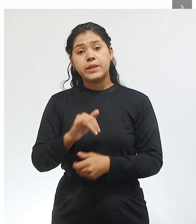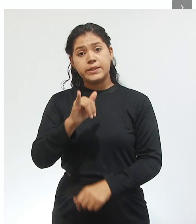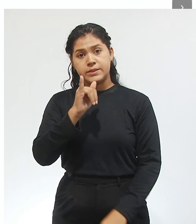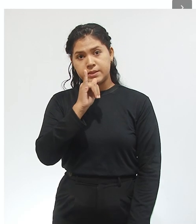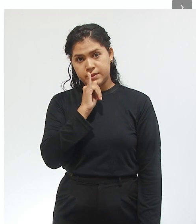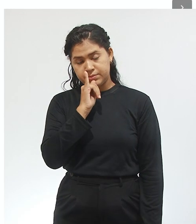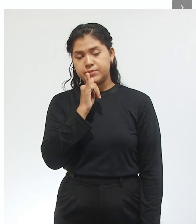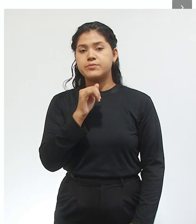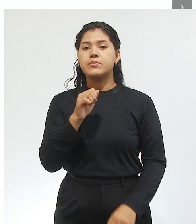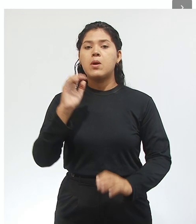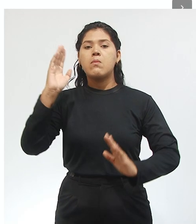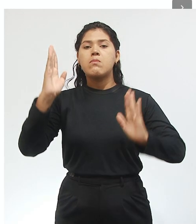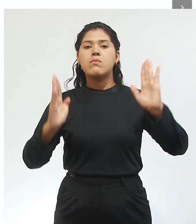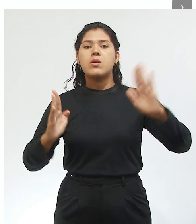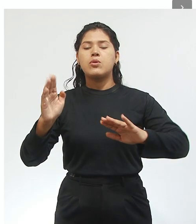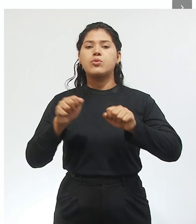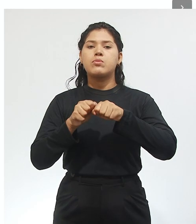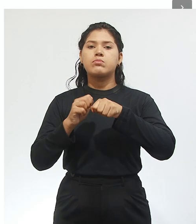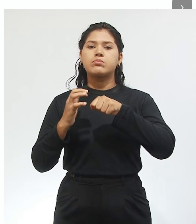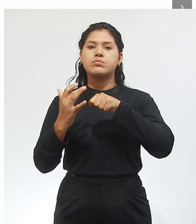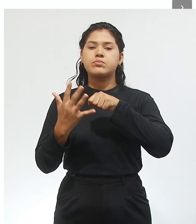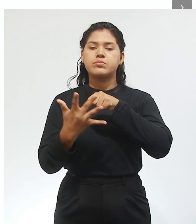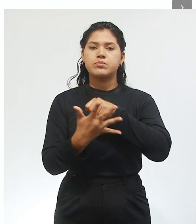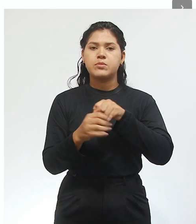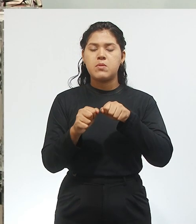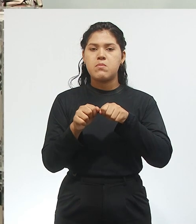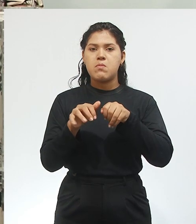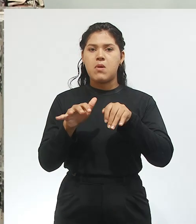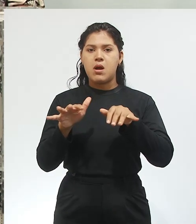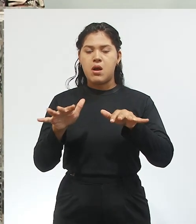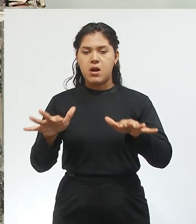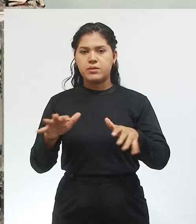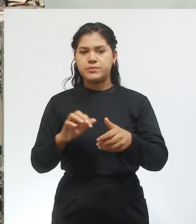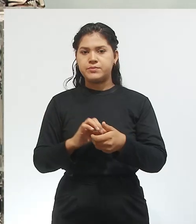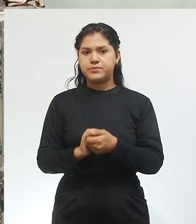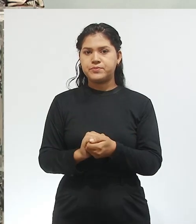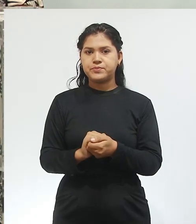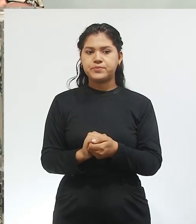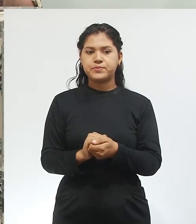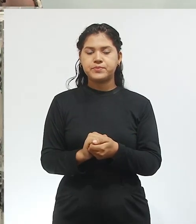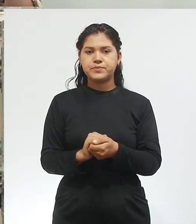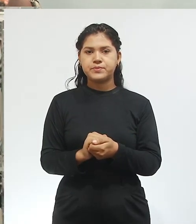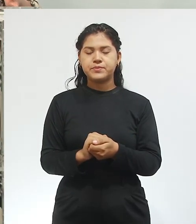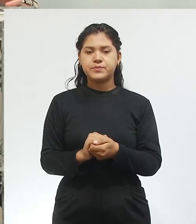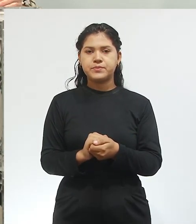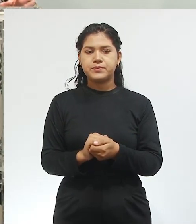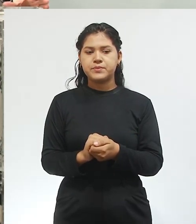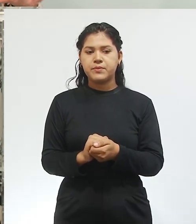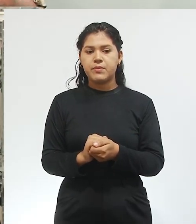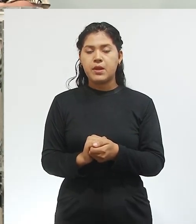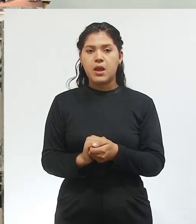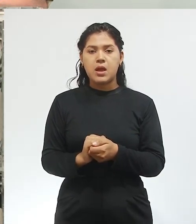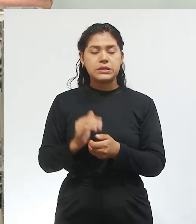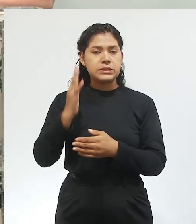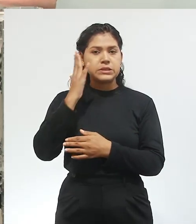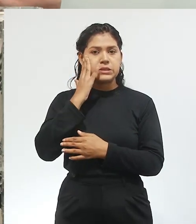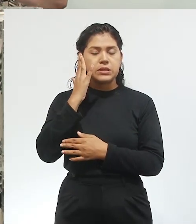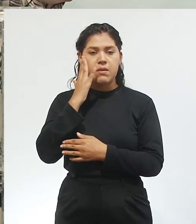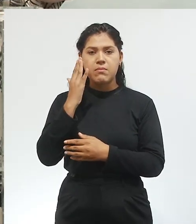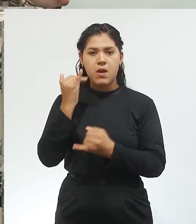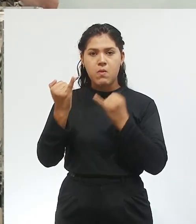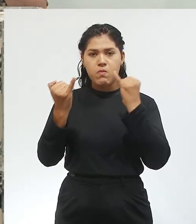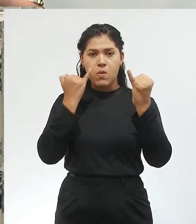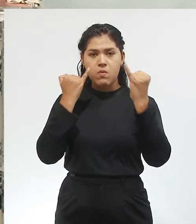a Covid, né? A gente tinha a mensuração de produção, ela pode ser feita assim, você